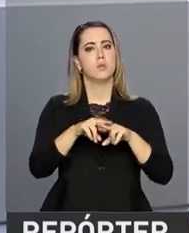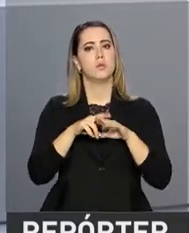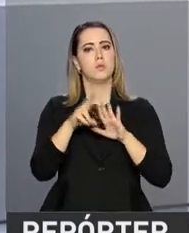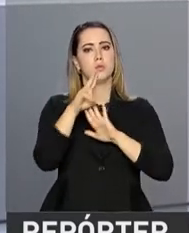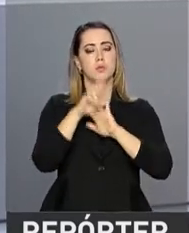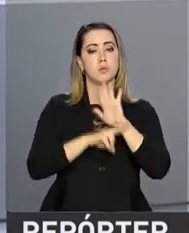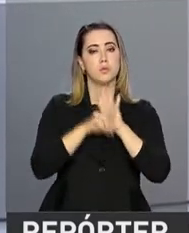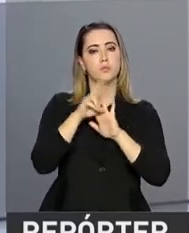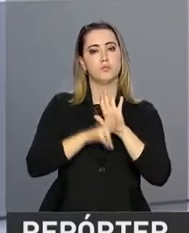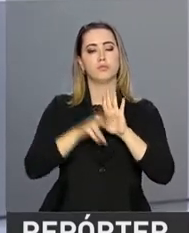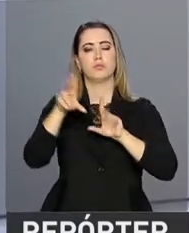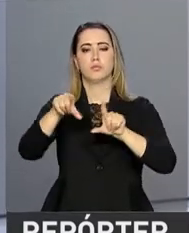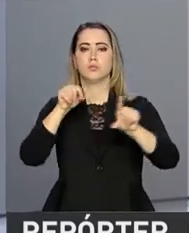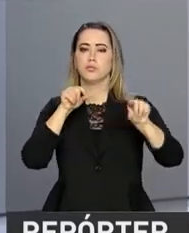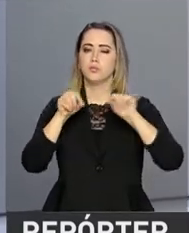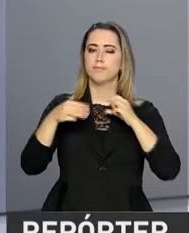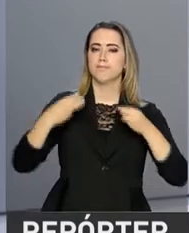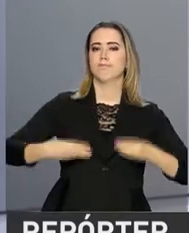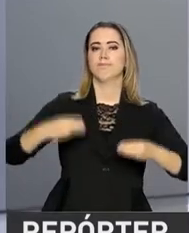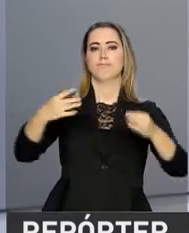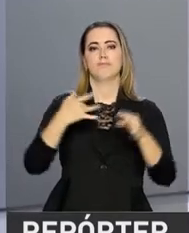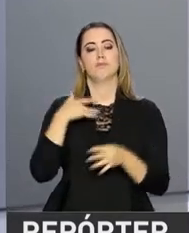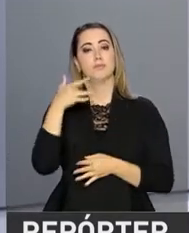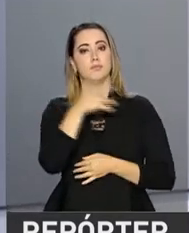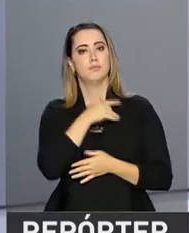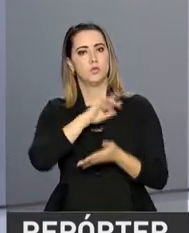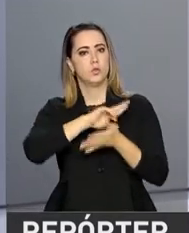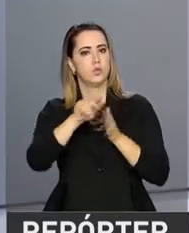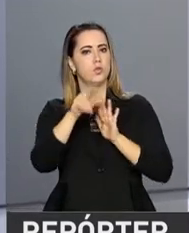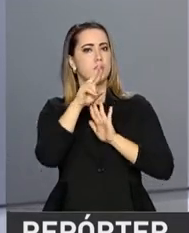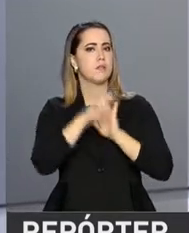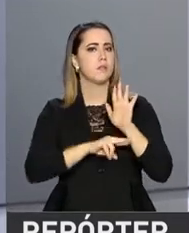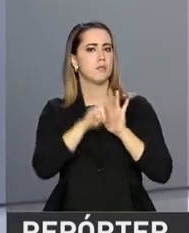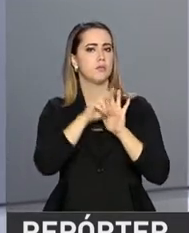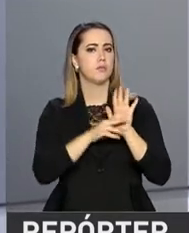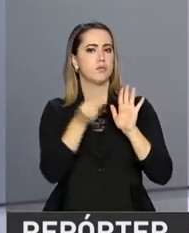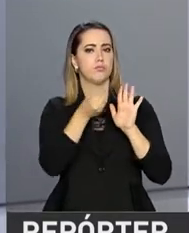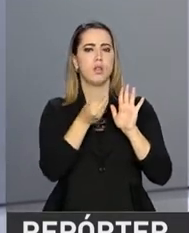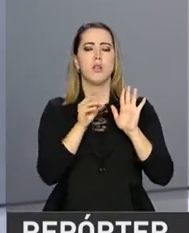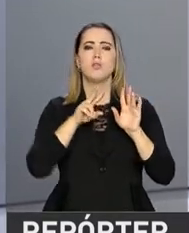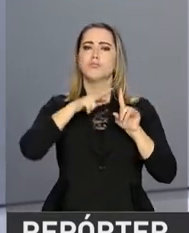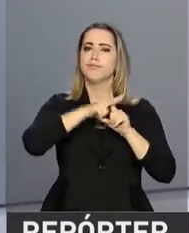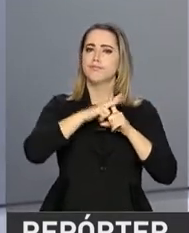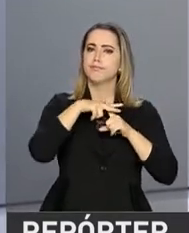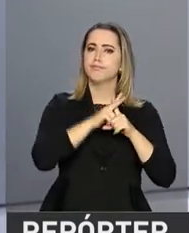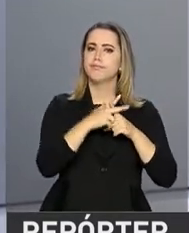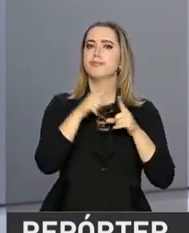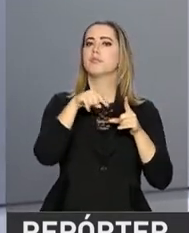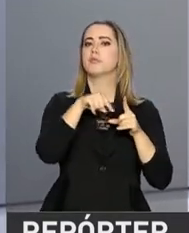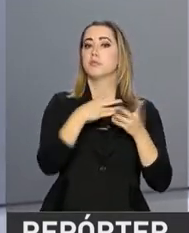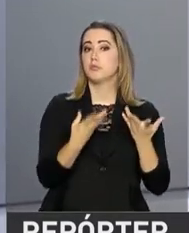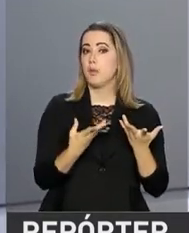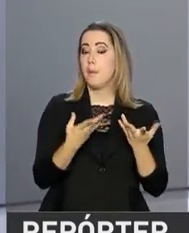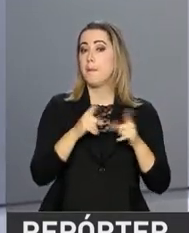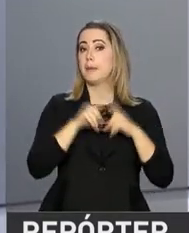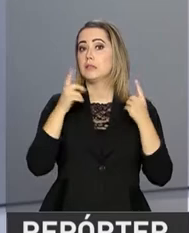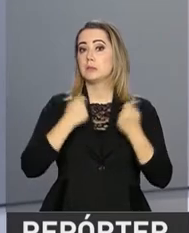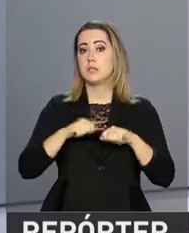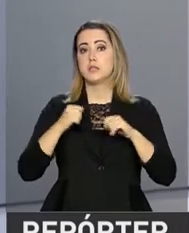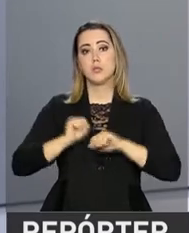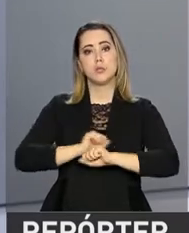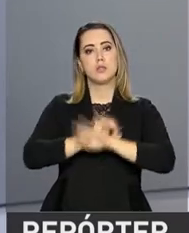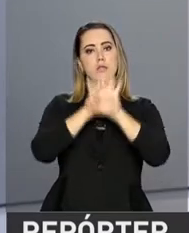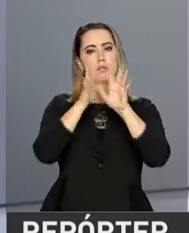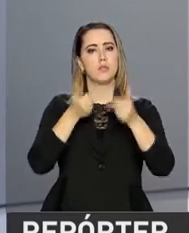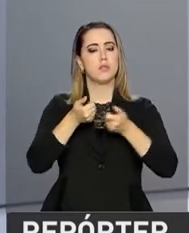por meio de normas definidas pelo ministério da saúde muitas dessas regras são constantemente atualizadas e para dar mais transparência e